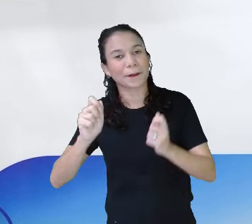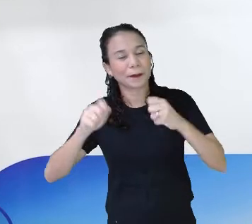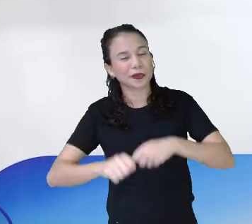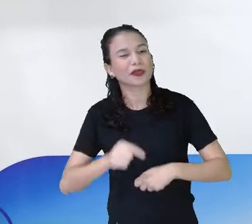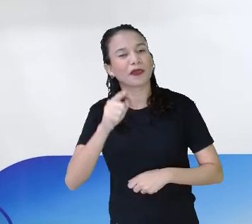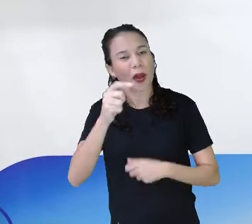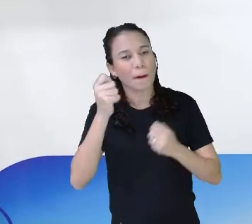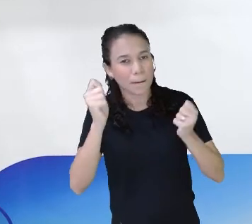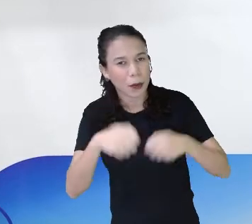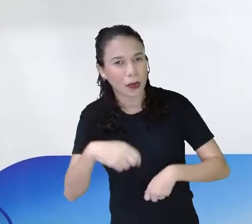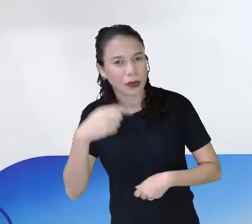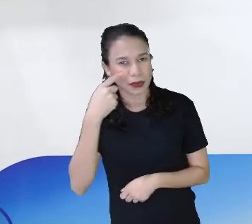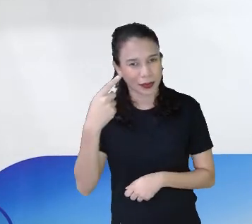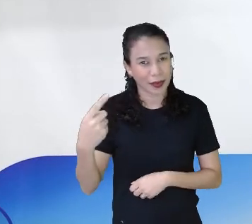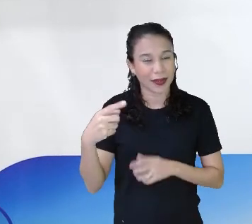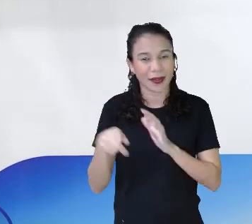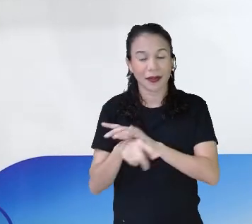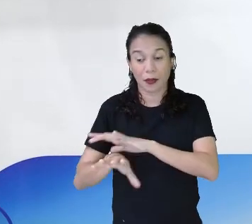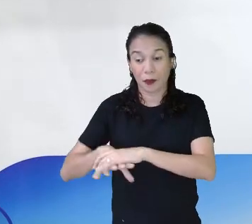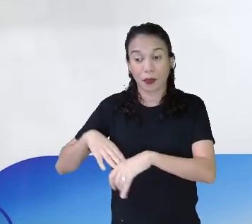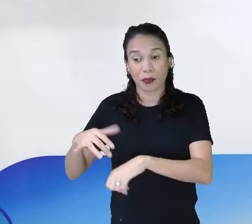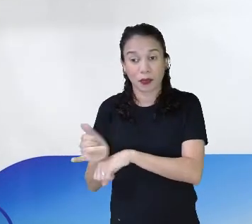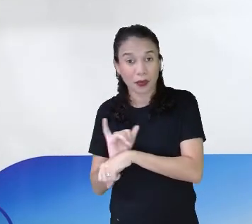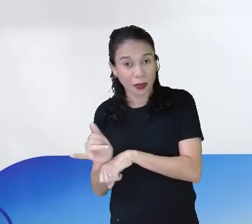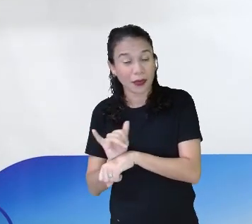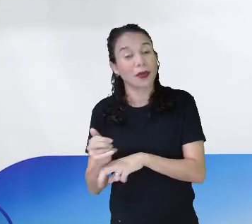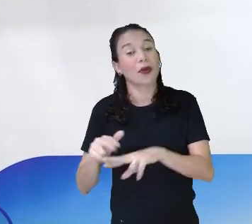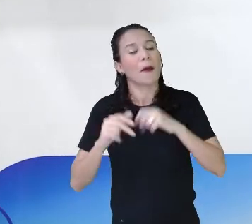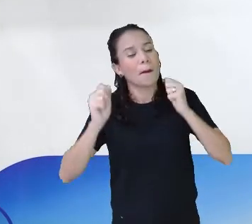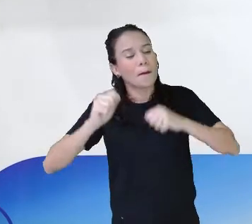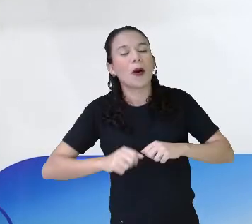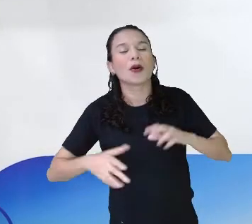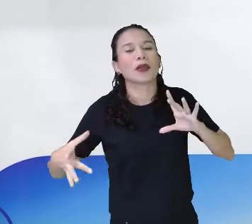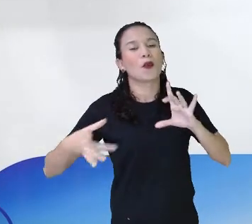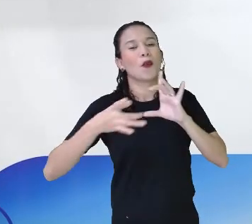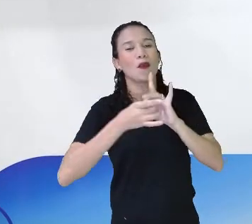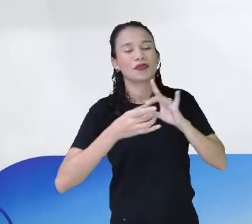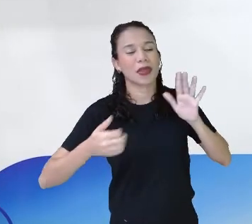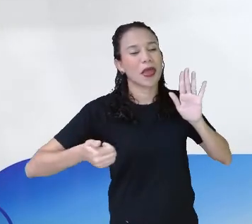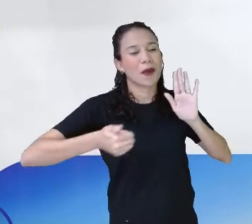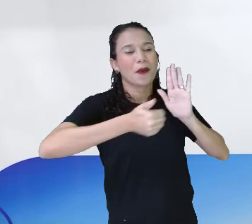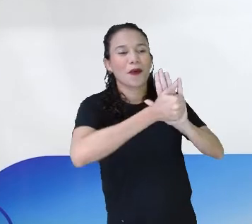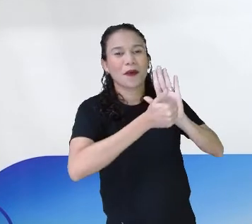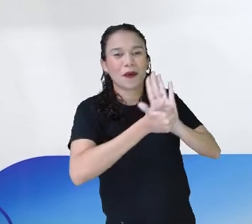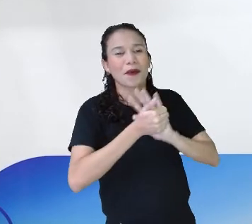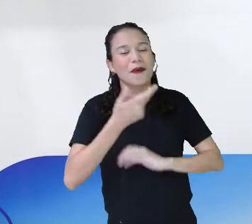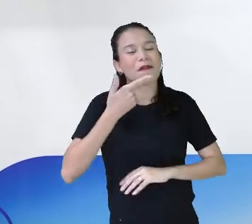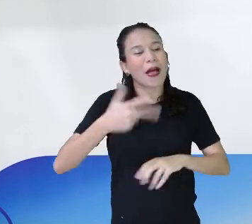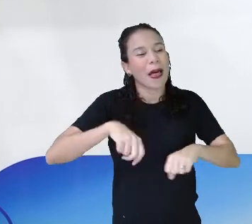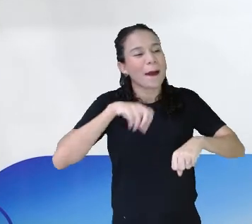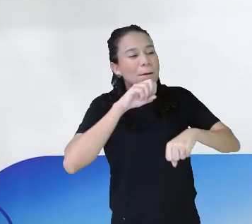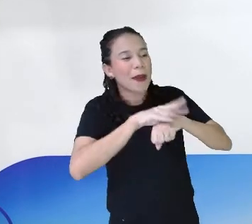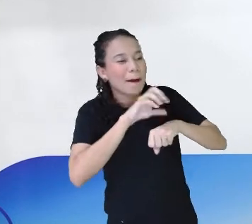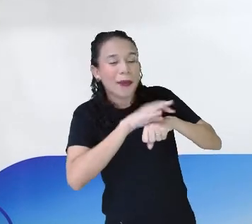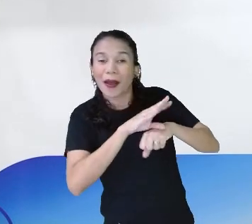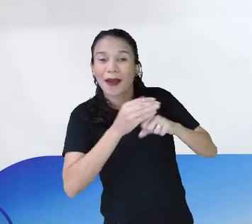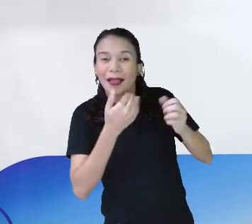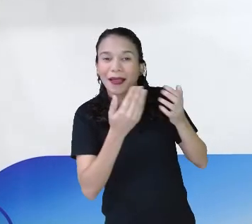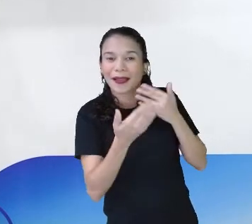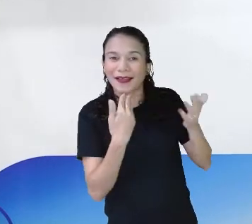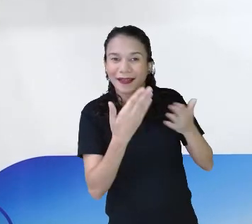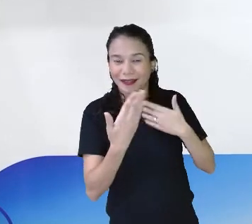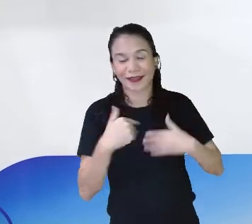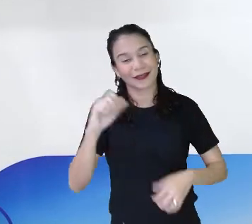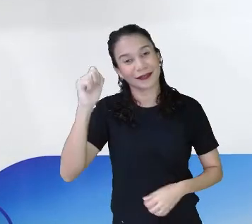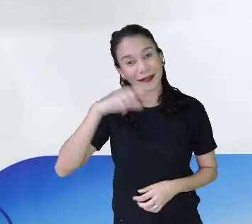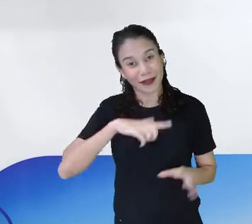você pode ir lá no canal do Educa, você pode assinar o canal, passar por lá, deixar um comentário, assistir a